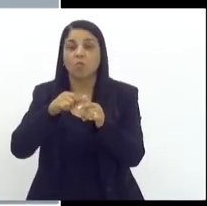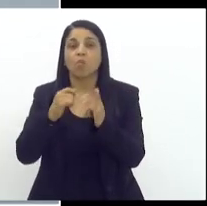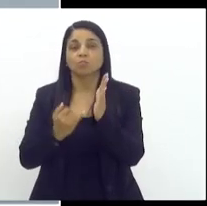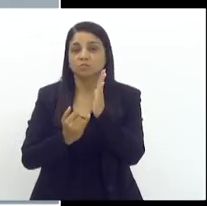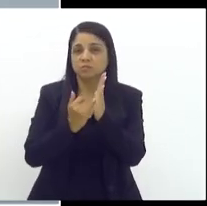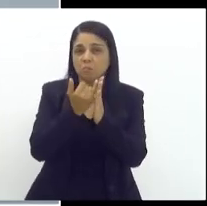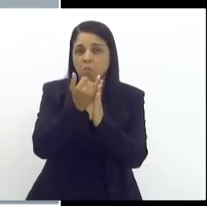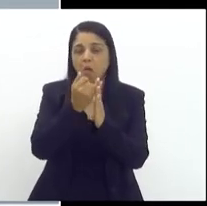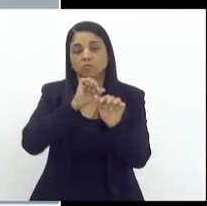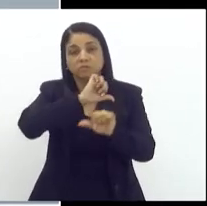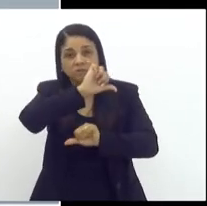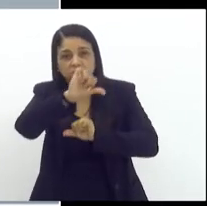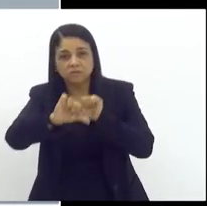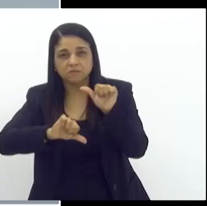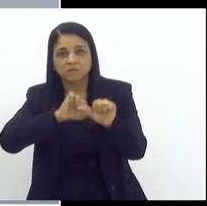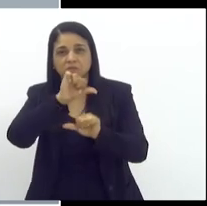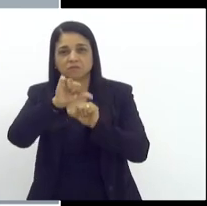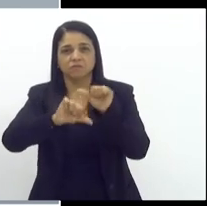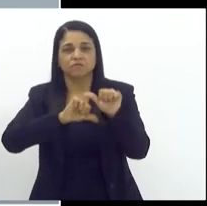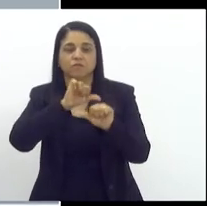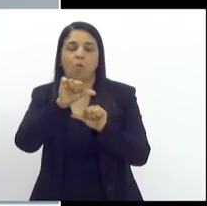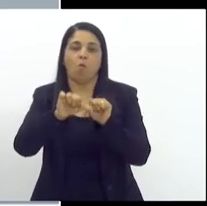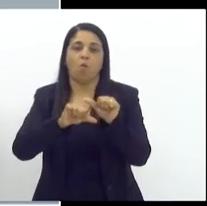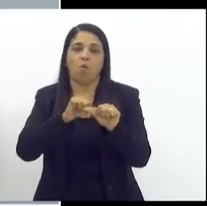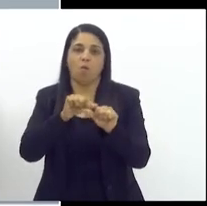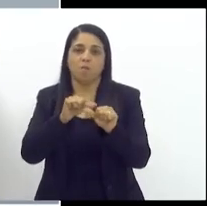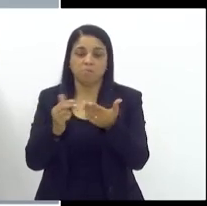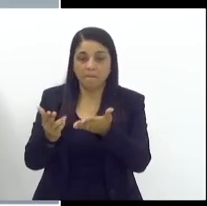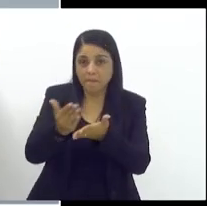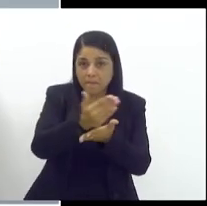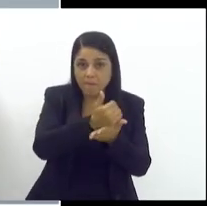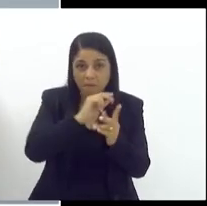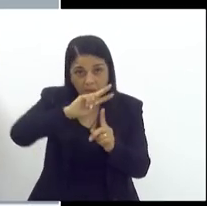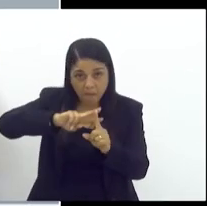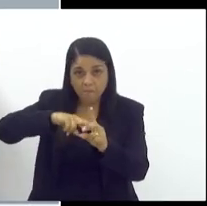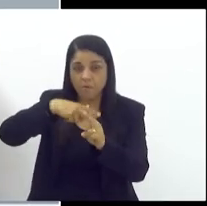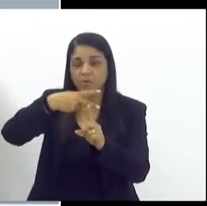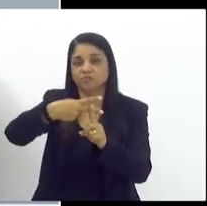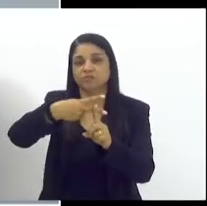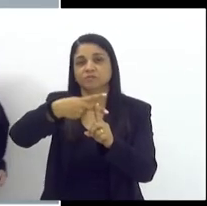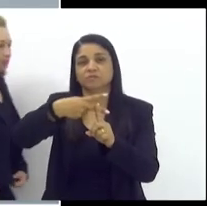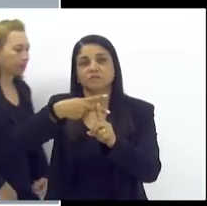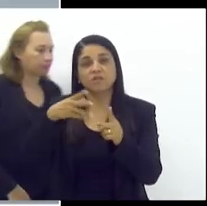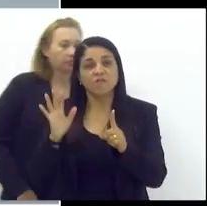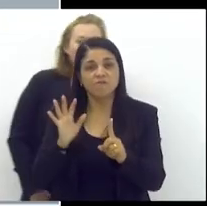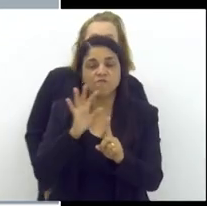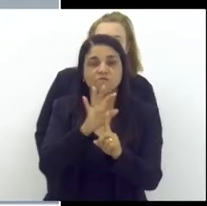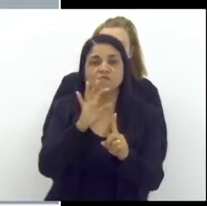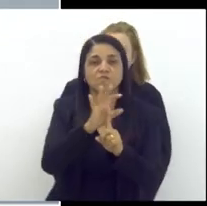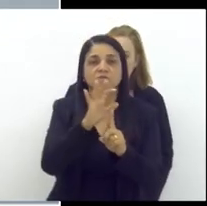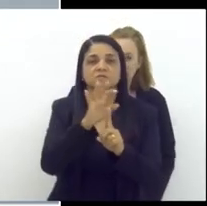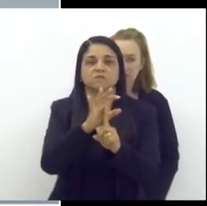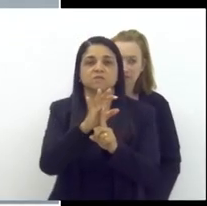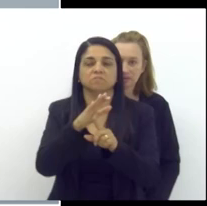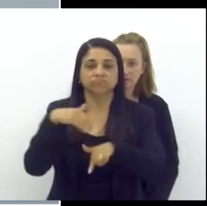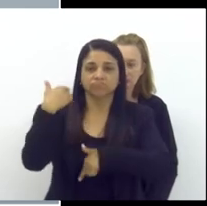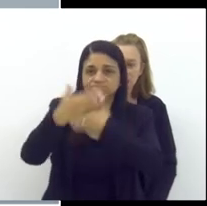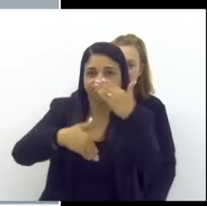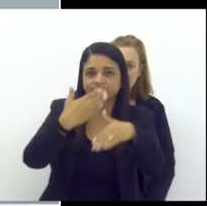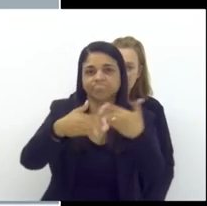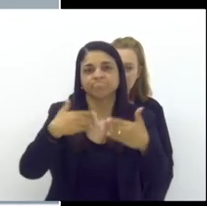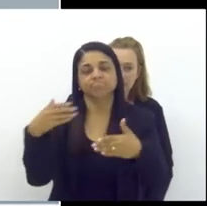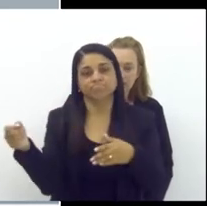impostos se transformam em Carga Tributária excessiva eles influenciam na eficiência do mercado